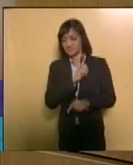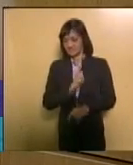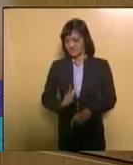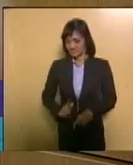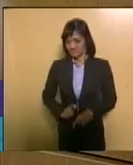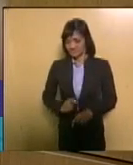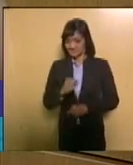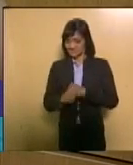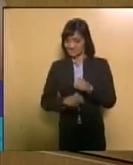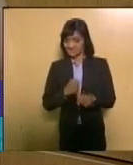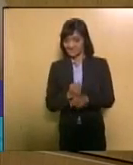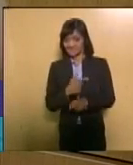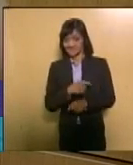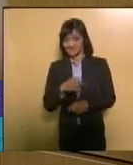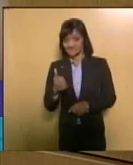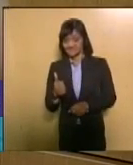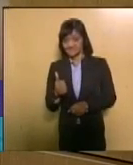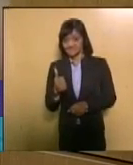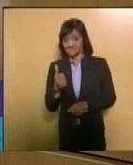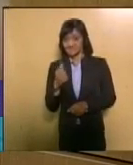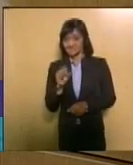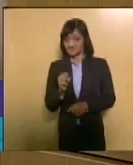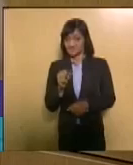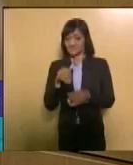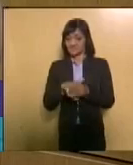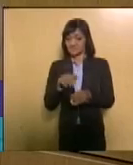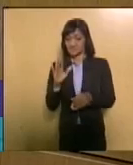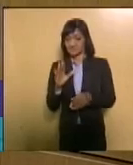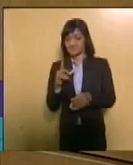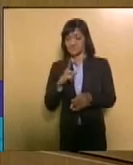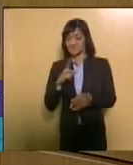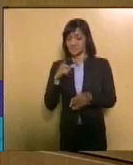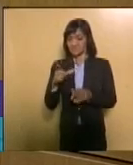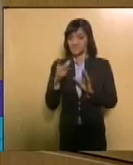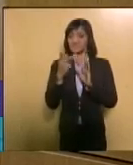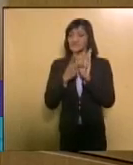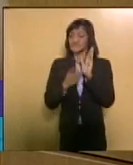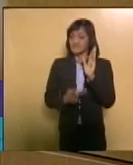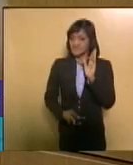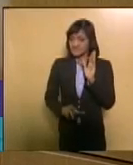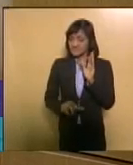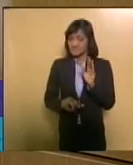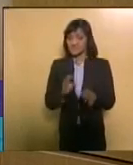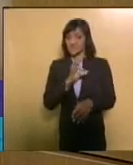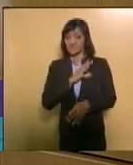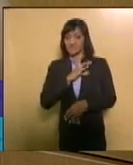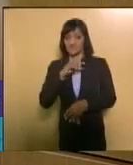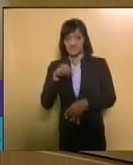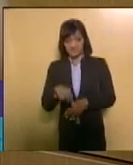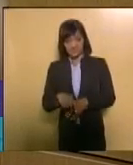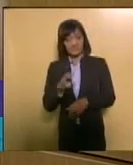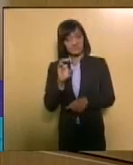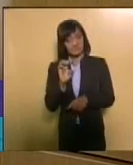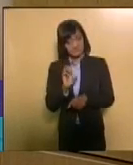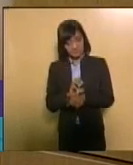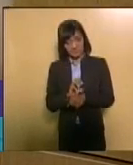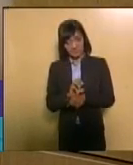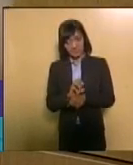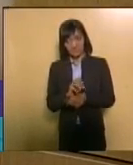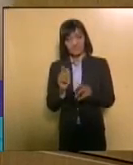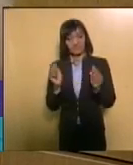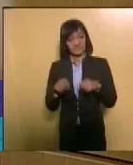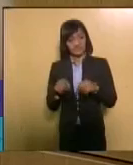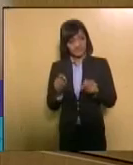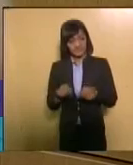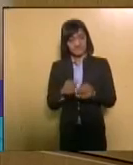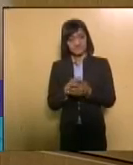tem eleição Ou você tem um projeto de Segurança Pública pro estado que passe pela redução dos índices de